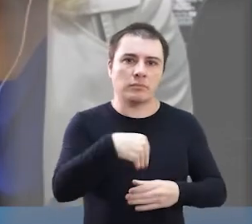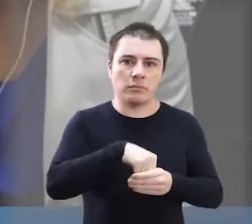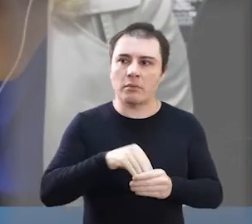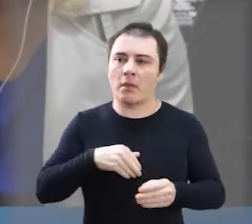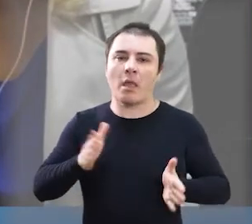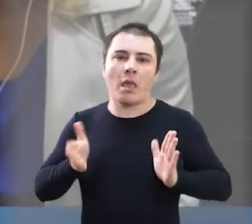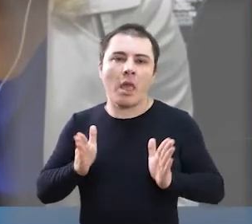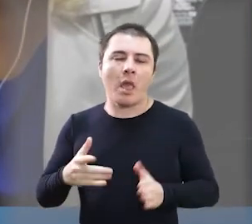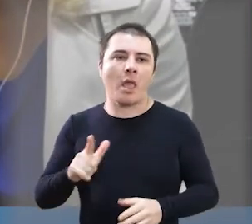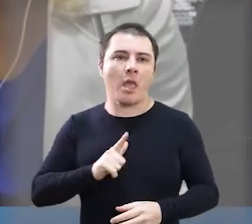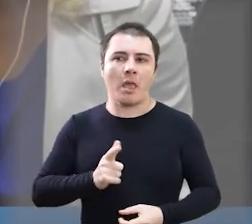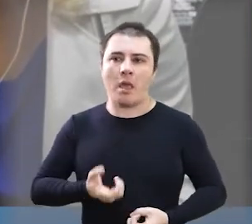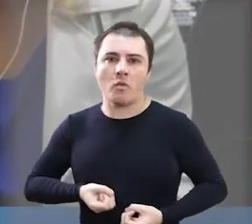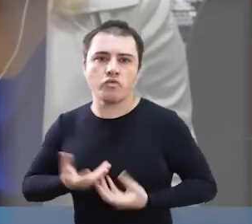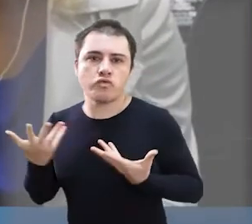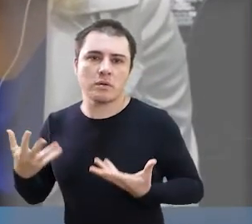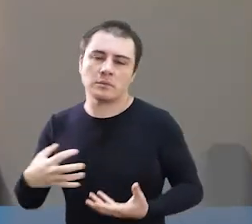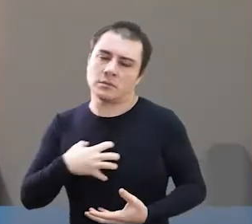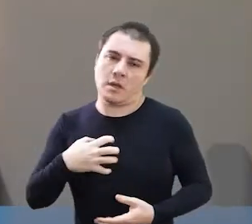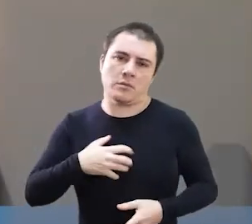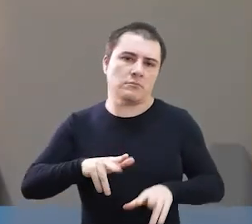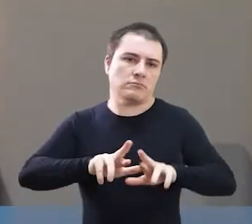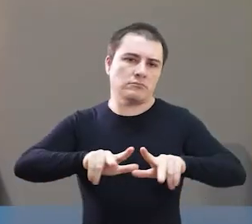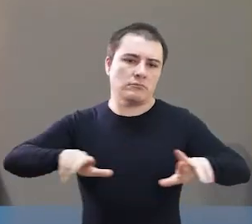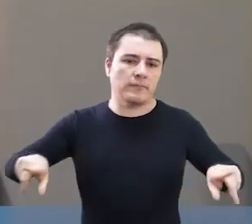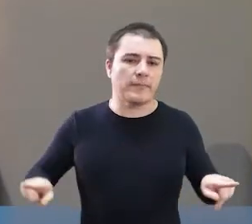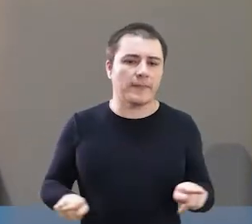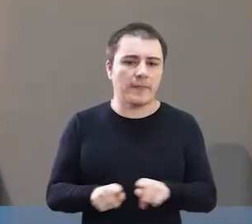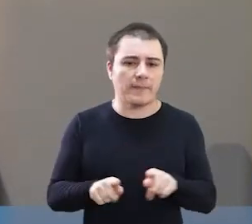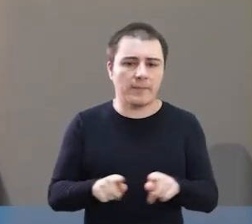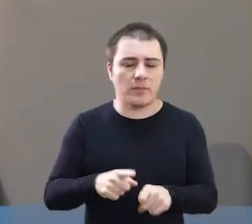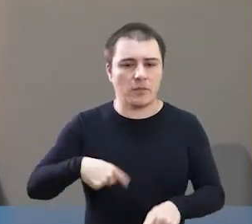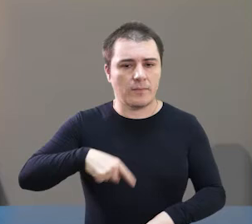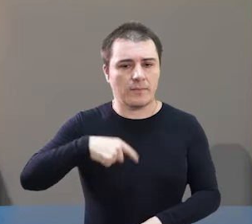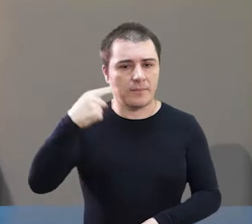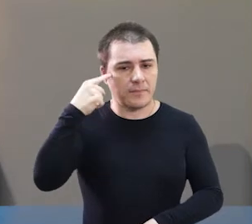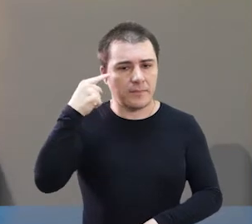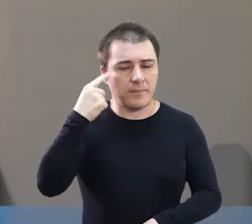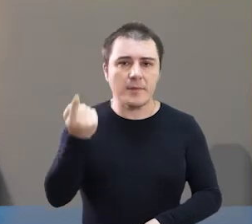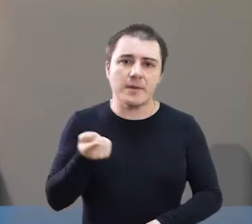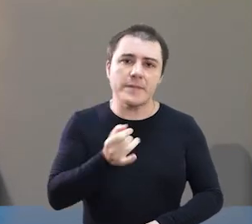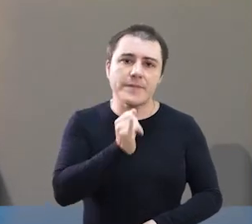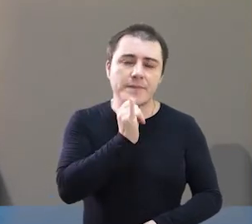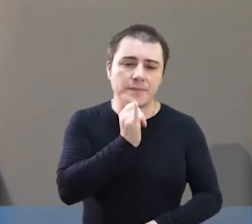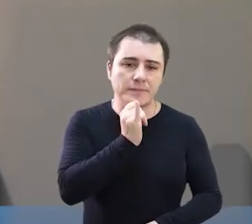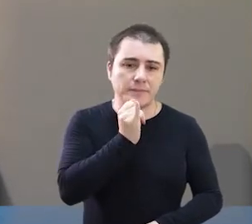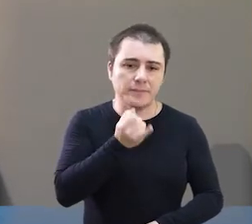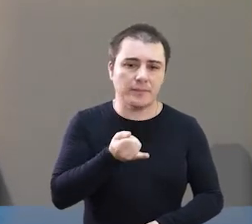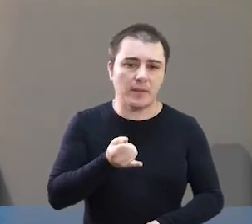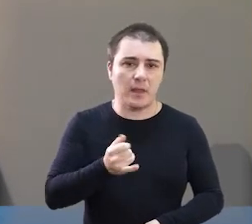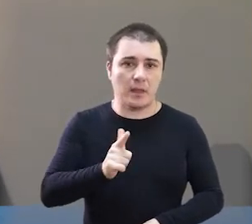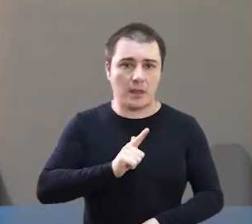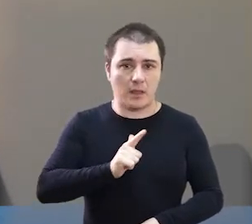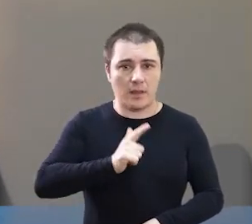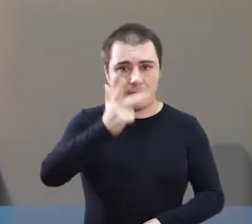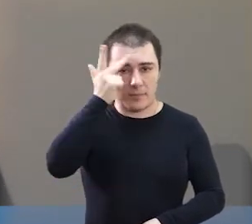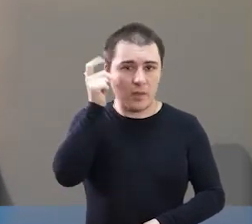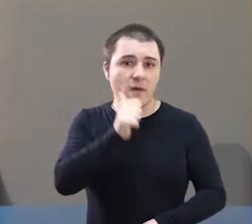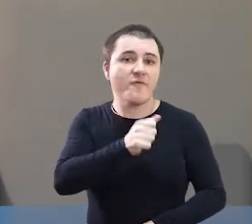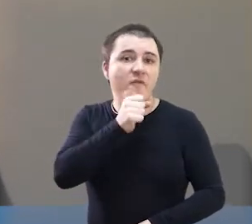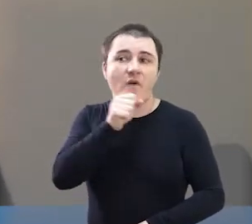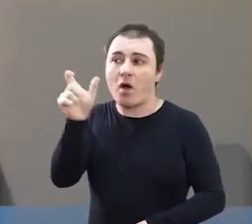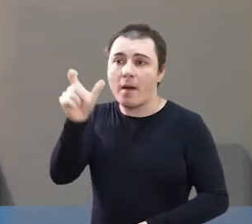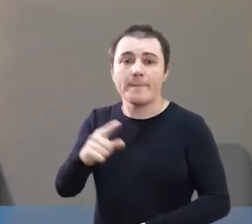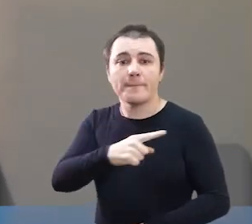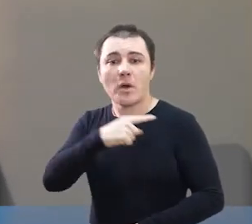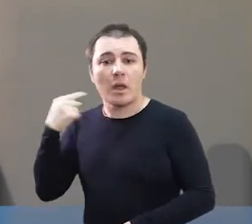própria maneira de externalizar aquilo. É muito comum, eu já vi vários casos assim, que, por exemplo, uma avó morreu na